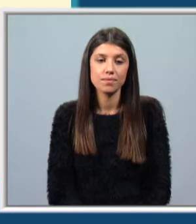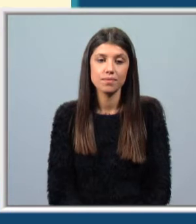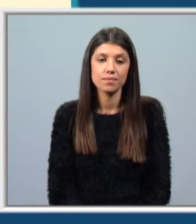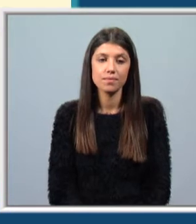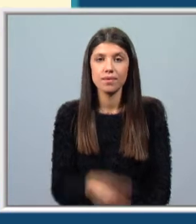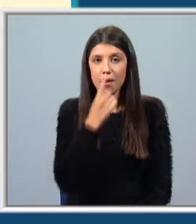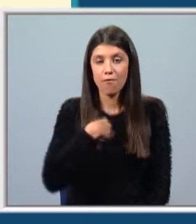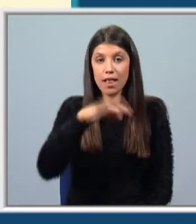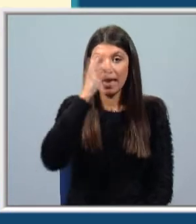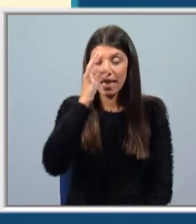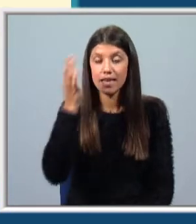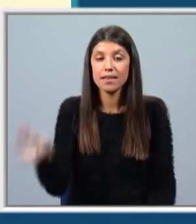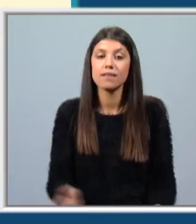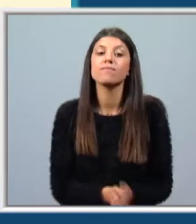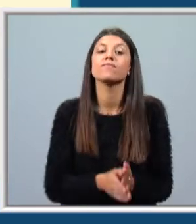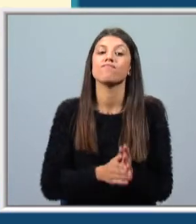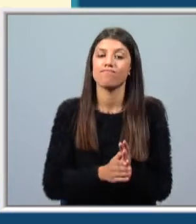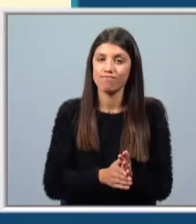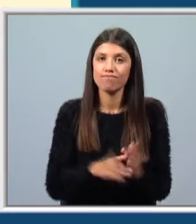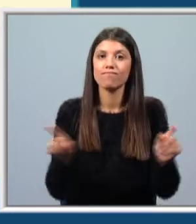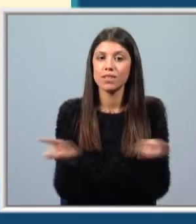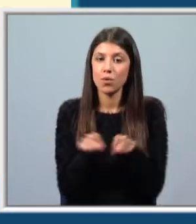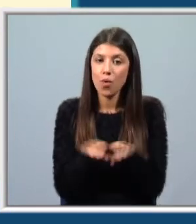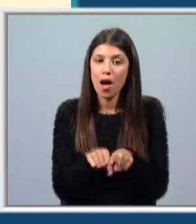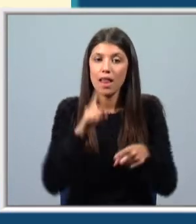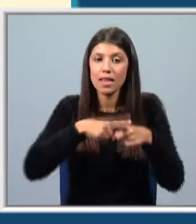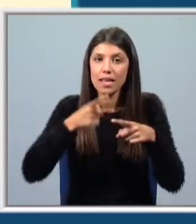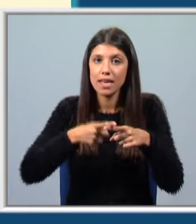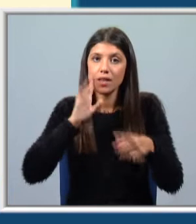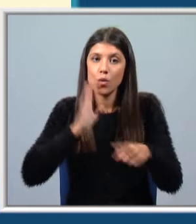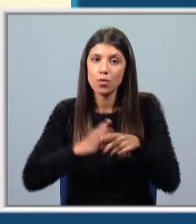Sim, terminam com a mesma sílaba. Ambas acabam em T.